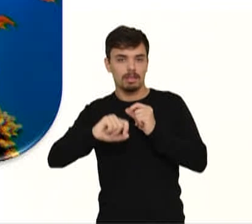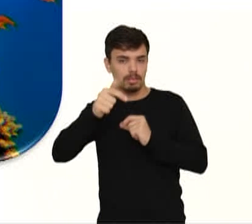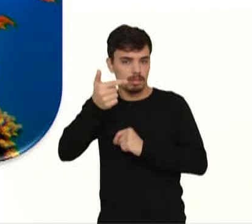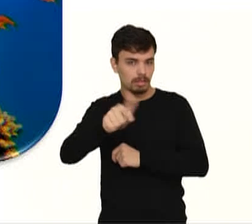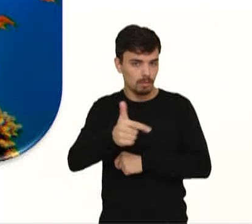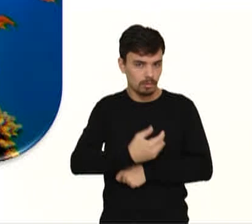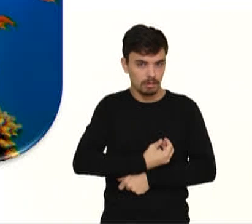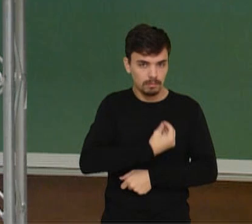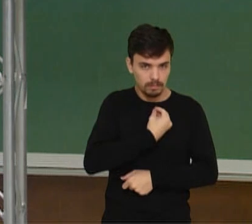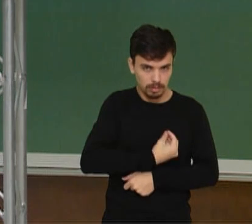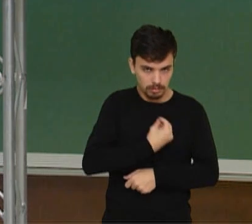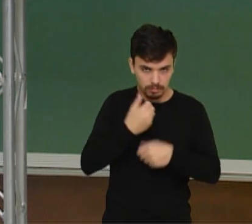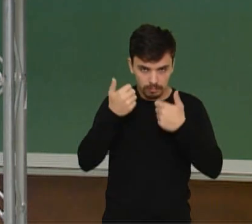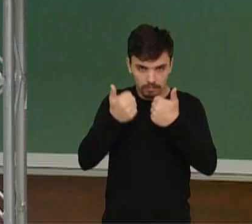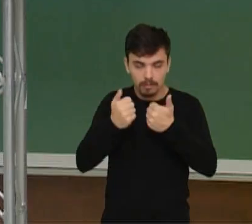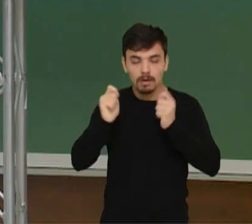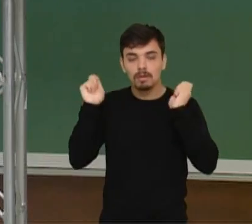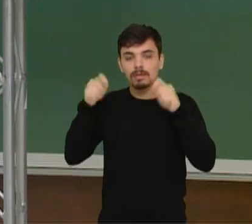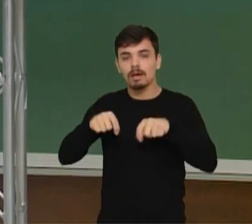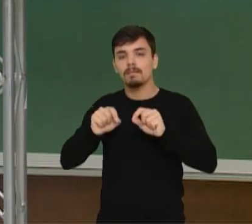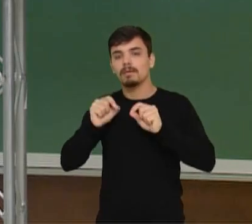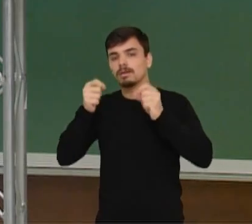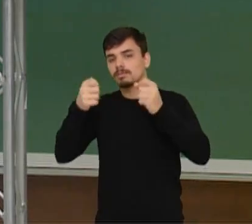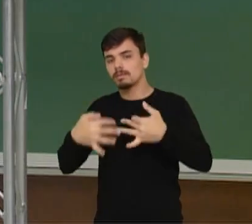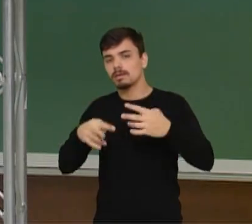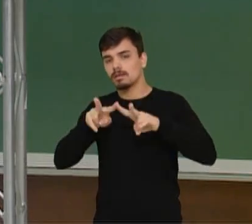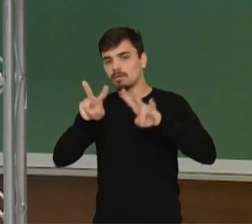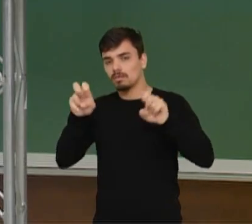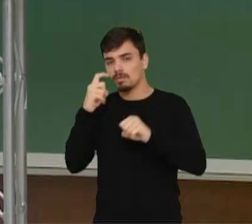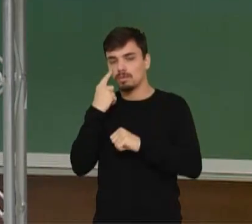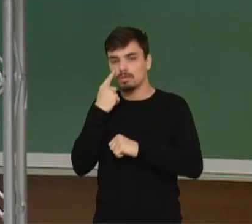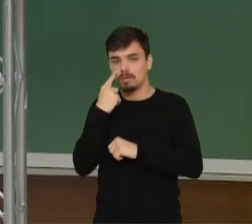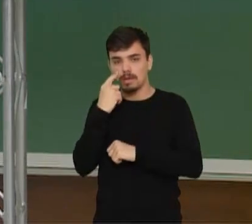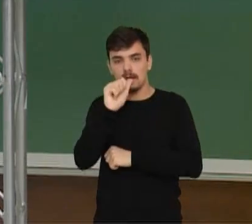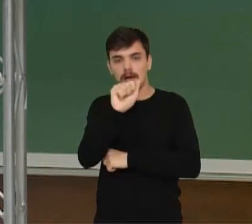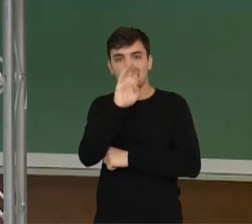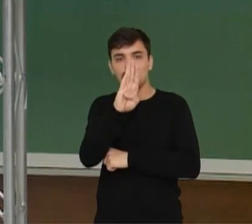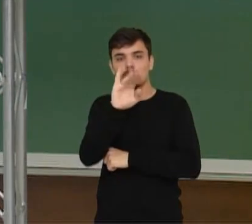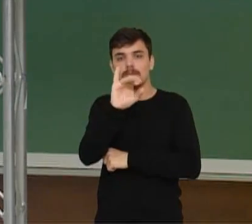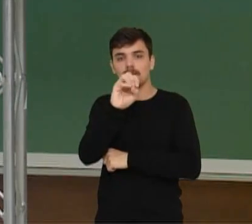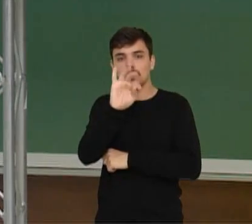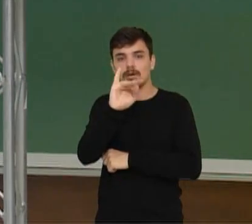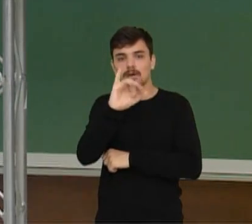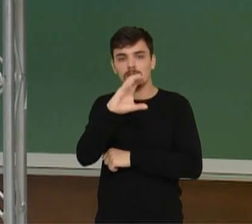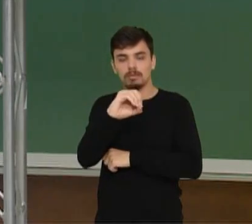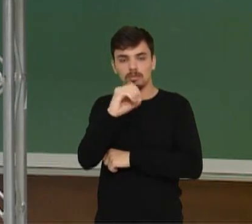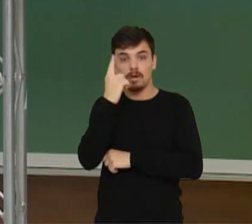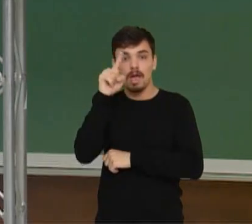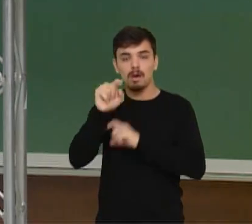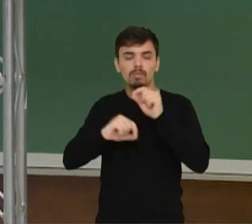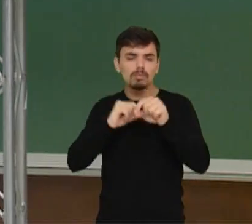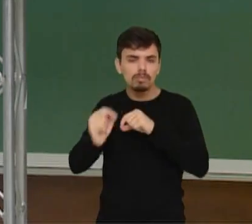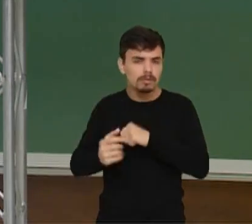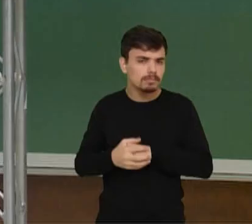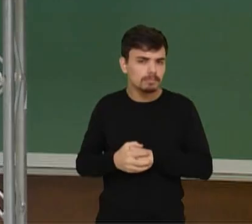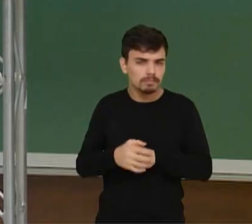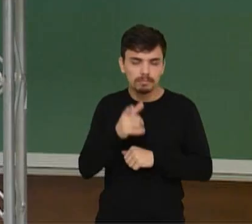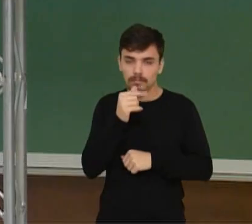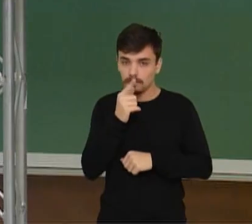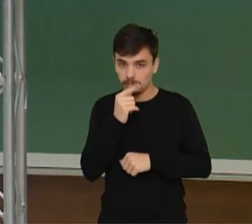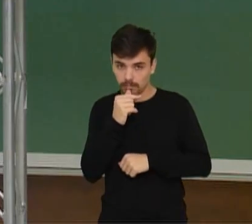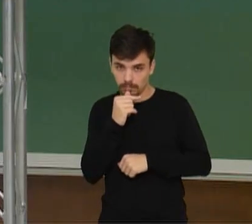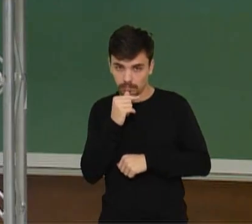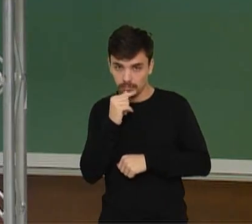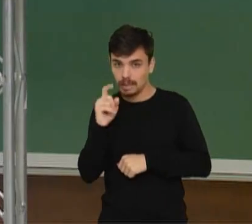que não são vivos. O que eu posso dizer que é abiótico olhando essa figura aqui? A água. Se eu estudar a água, tem a